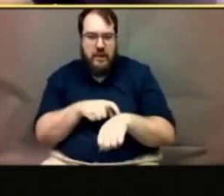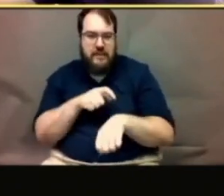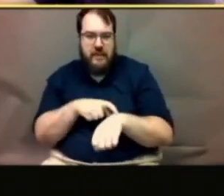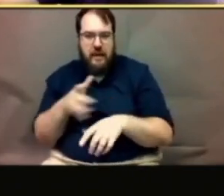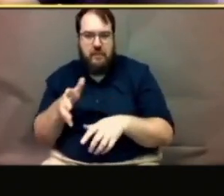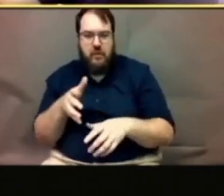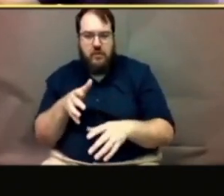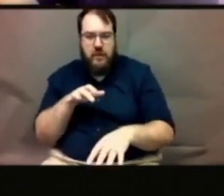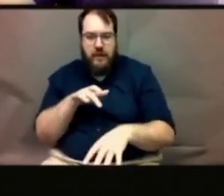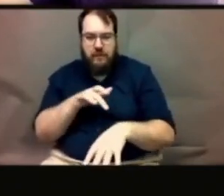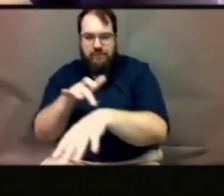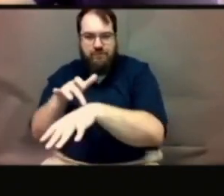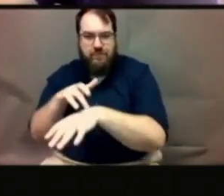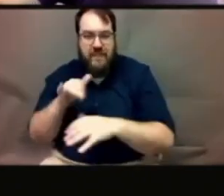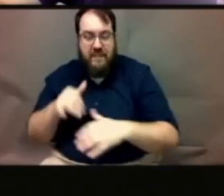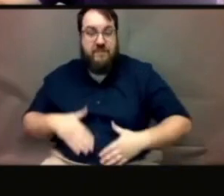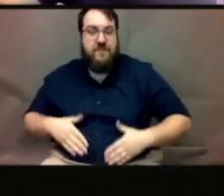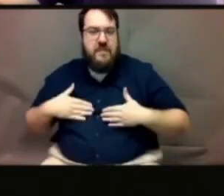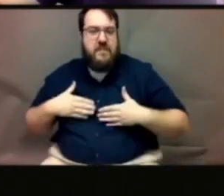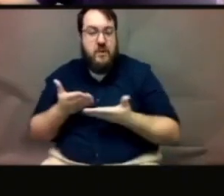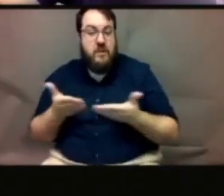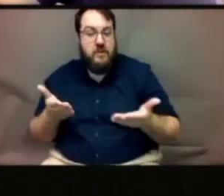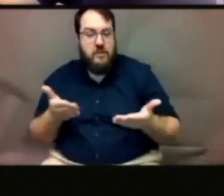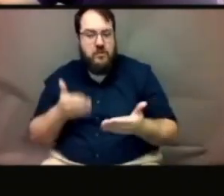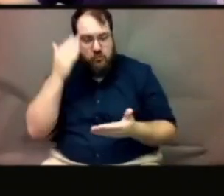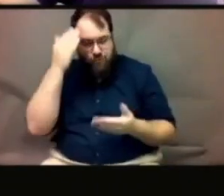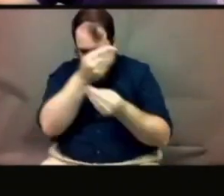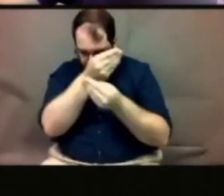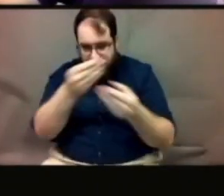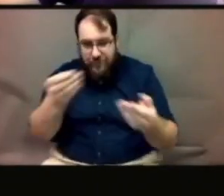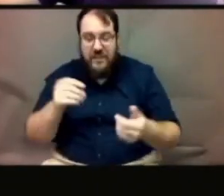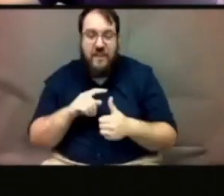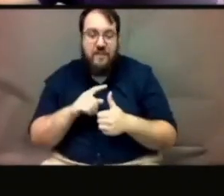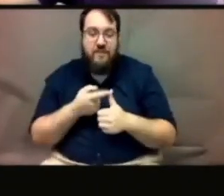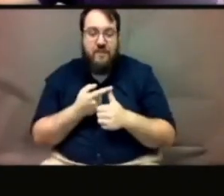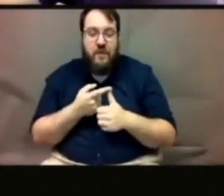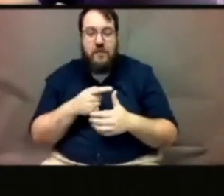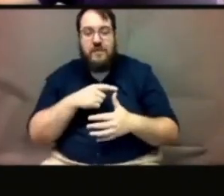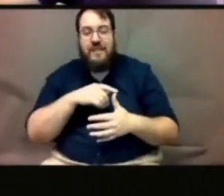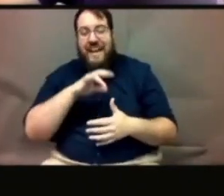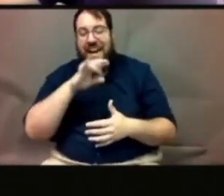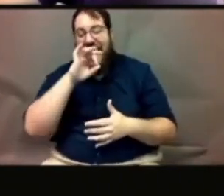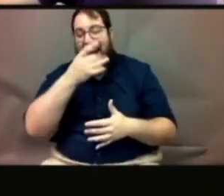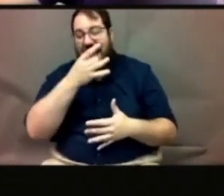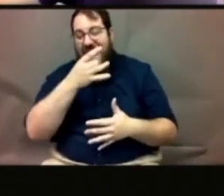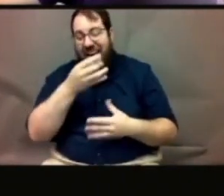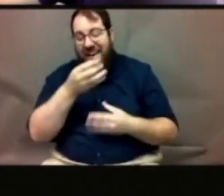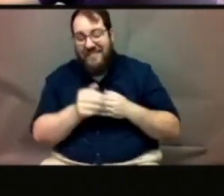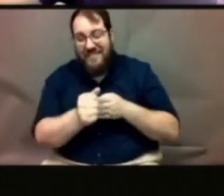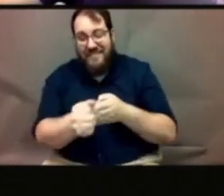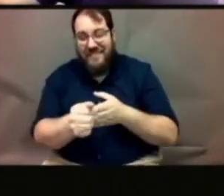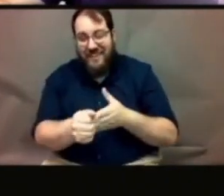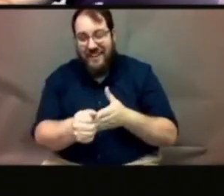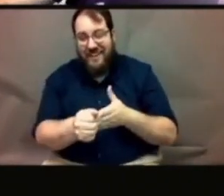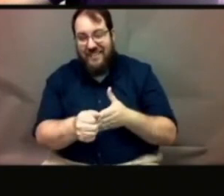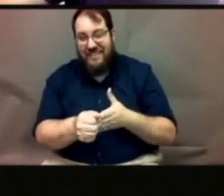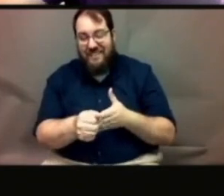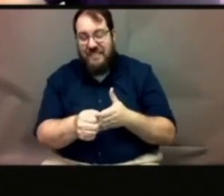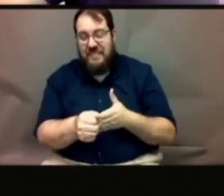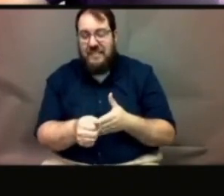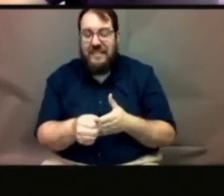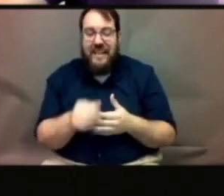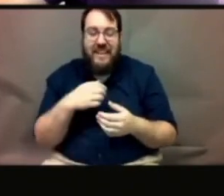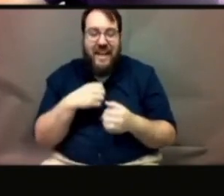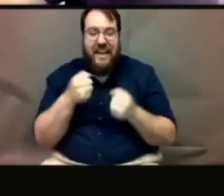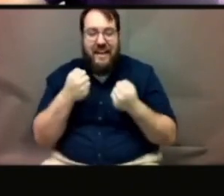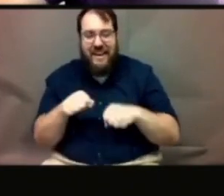e você vai criando uma interação ali esses são os primeiros apps oito apps que eu usaria e na